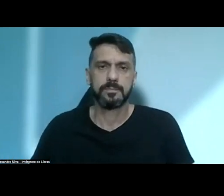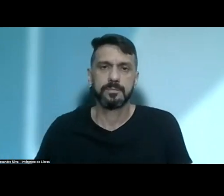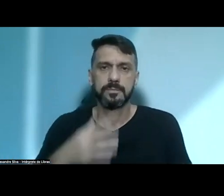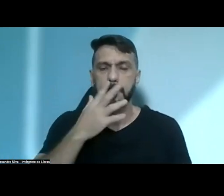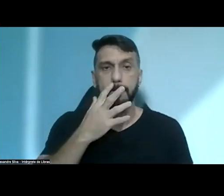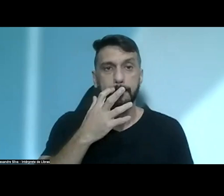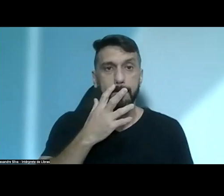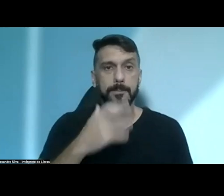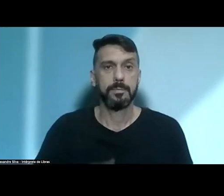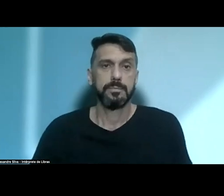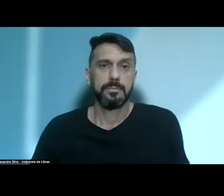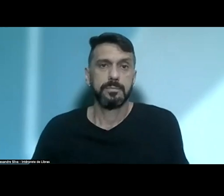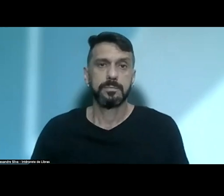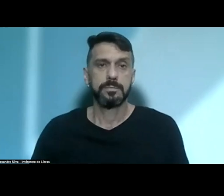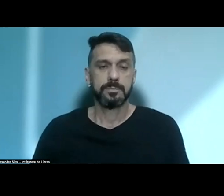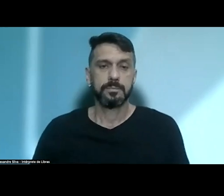Peraí, aqui.